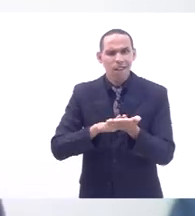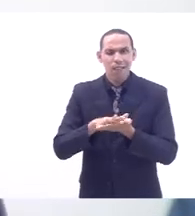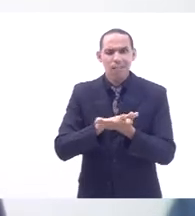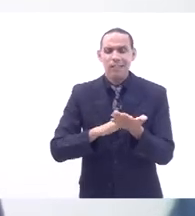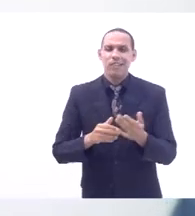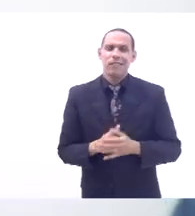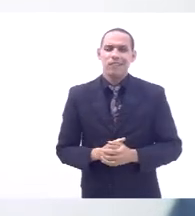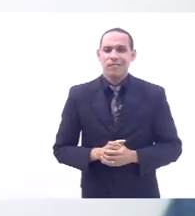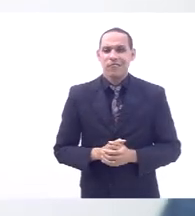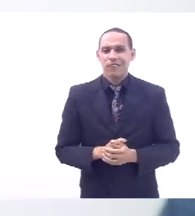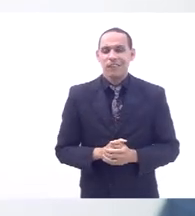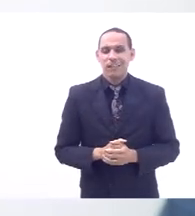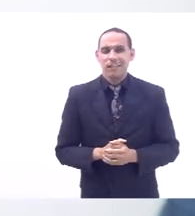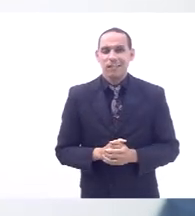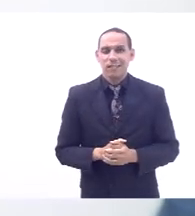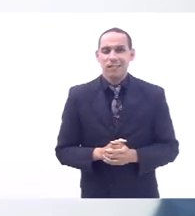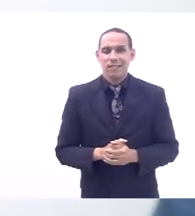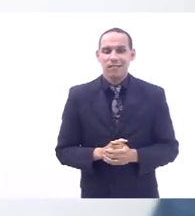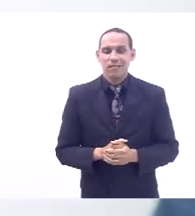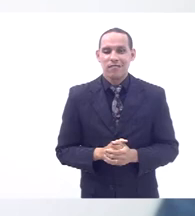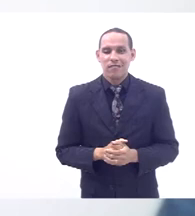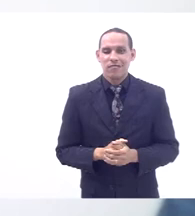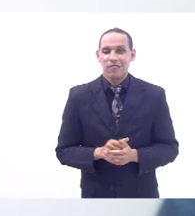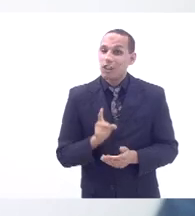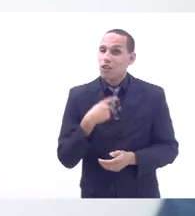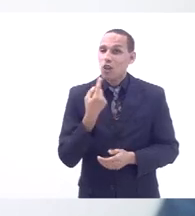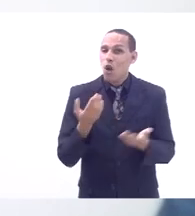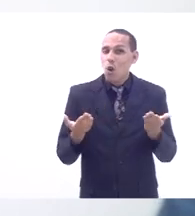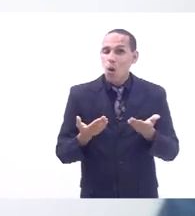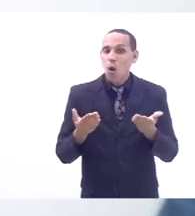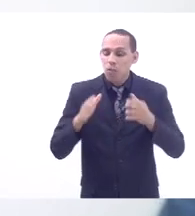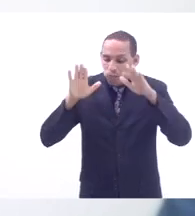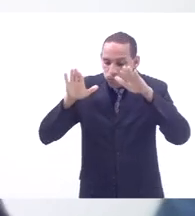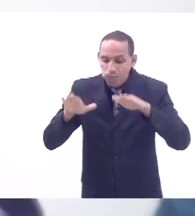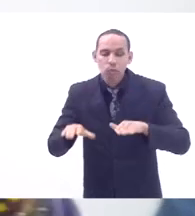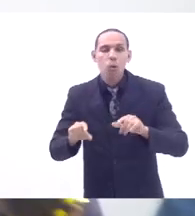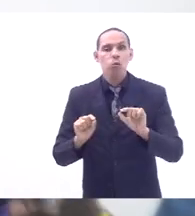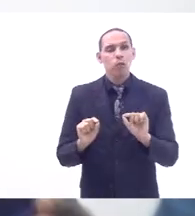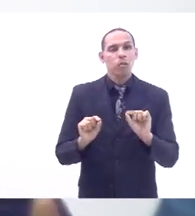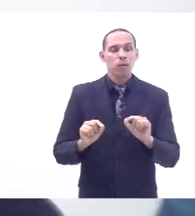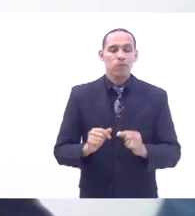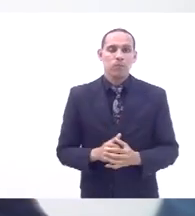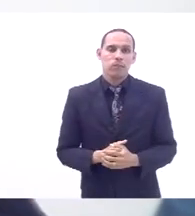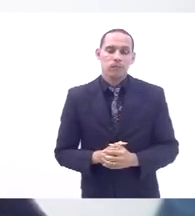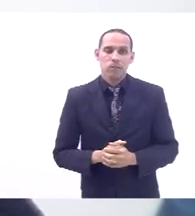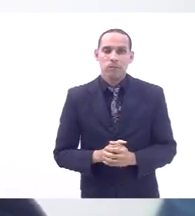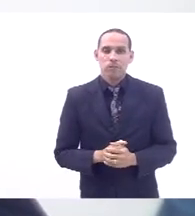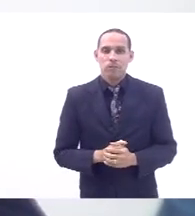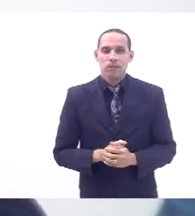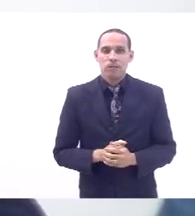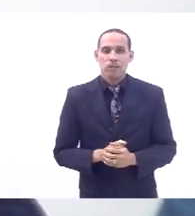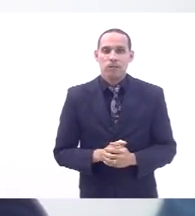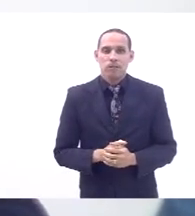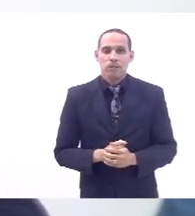gbe kale loni, o que tá aí nós cultuamos hoje? Boya babalawo ni oni o.